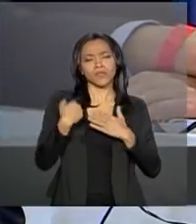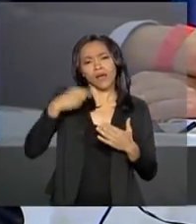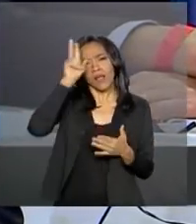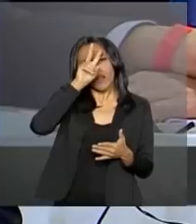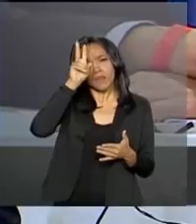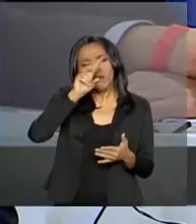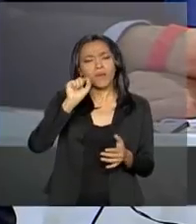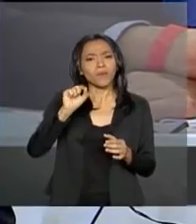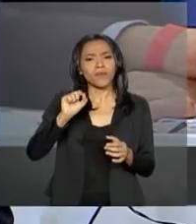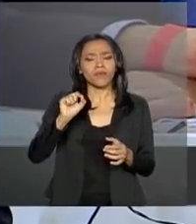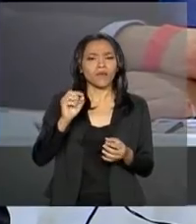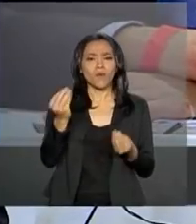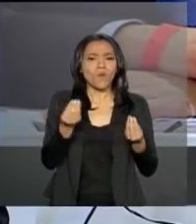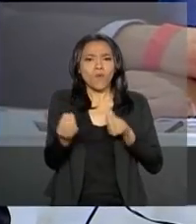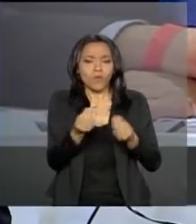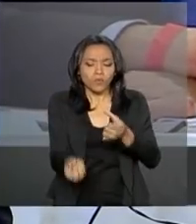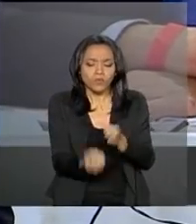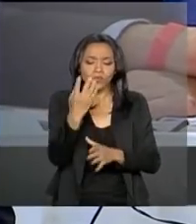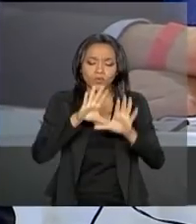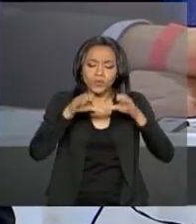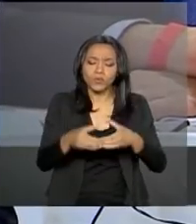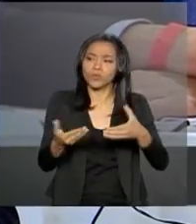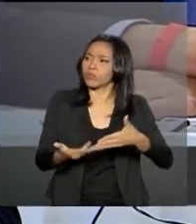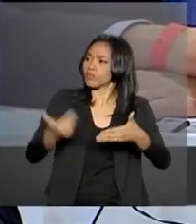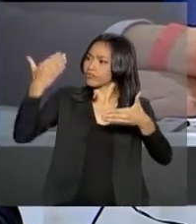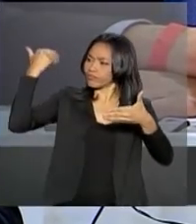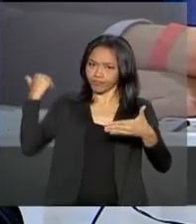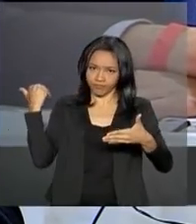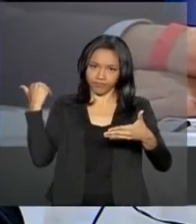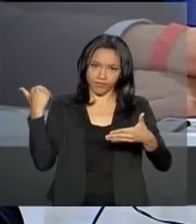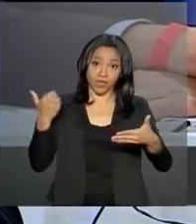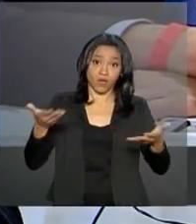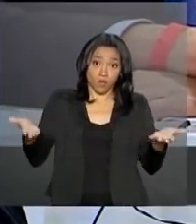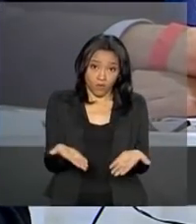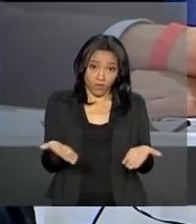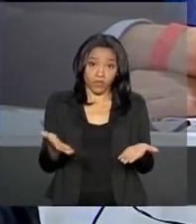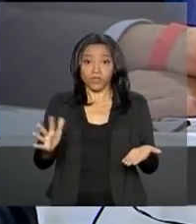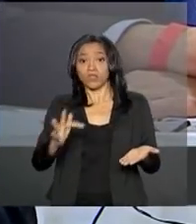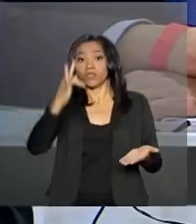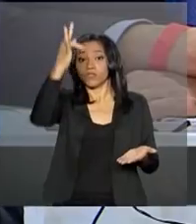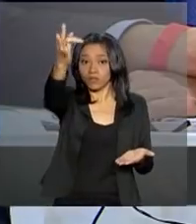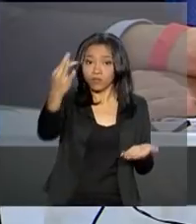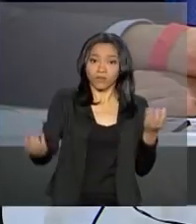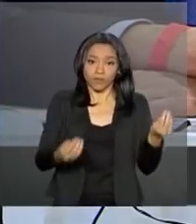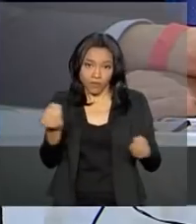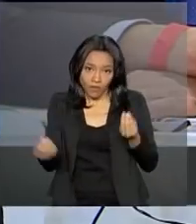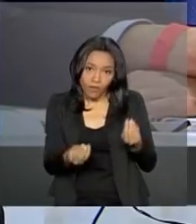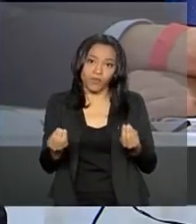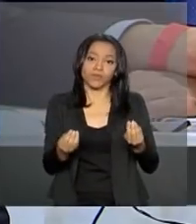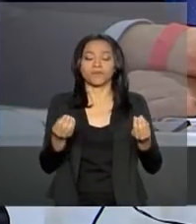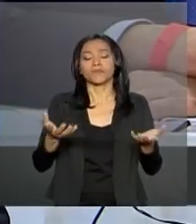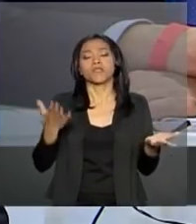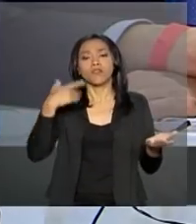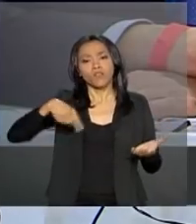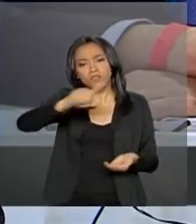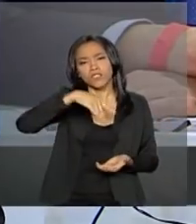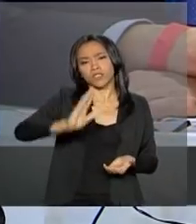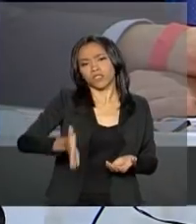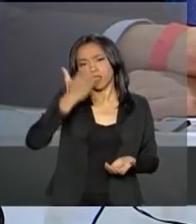refletir sobre seu significado no presente e nos anos que virão sabemos todos que o brics